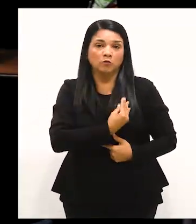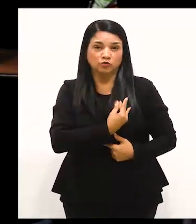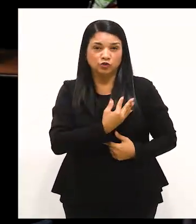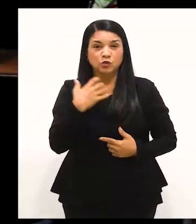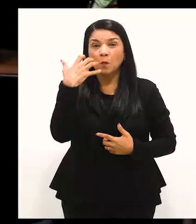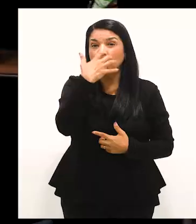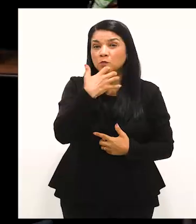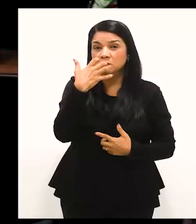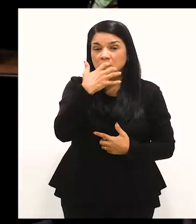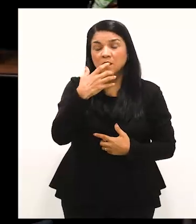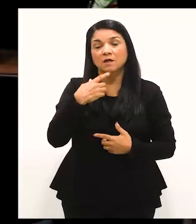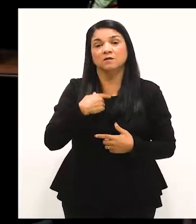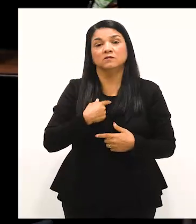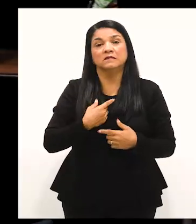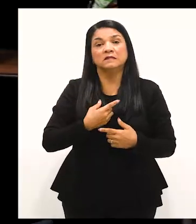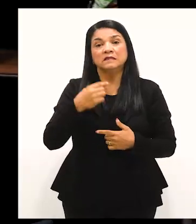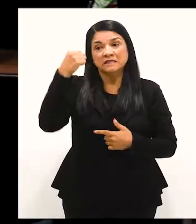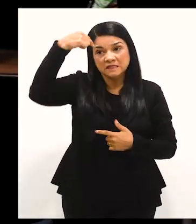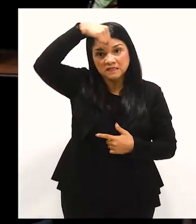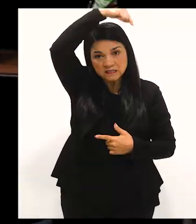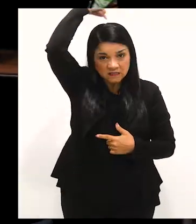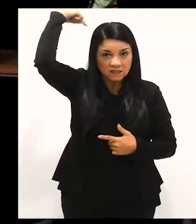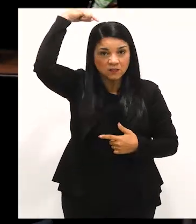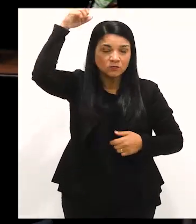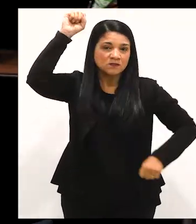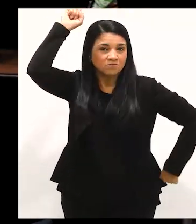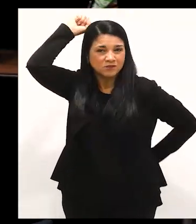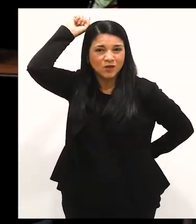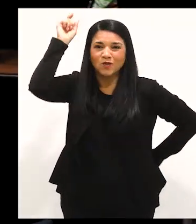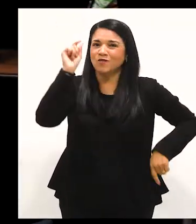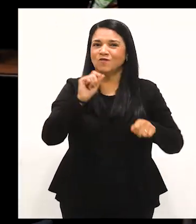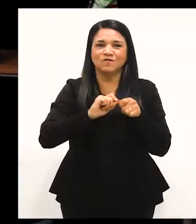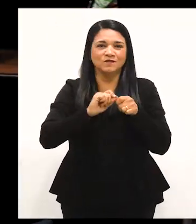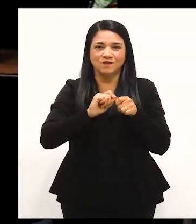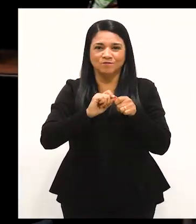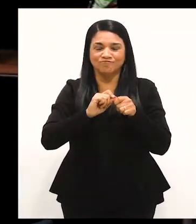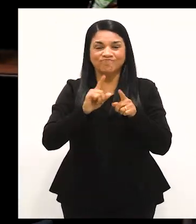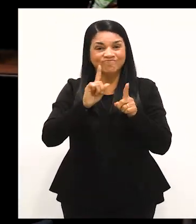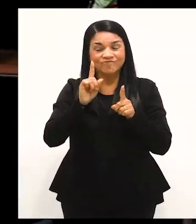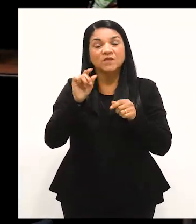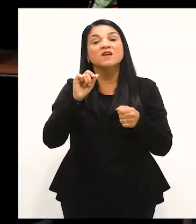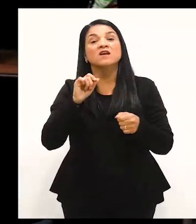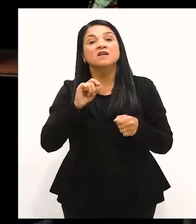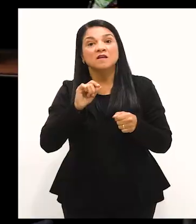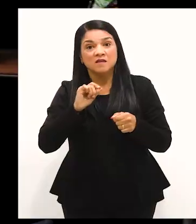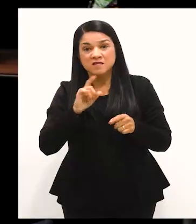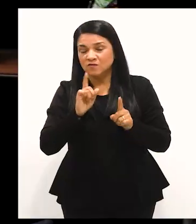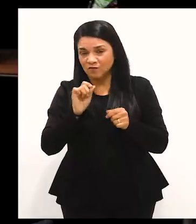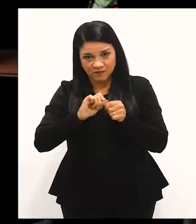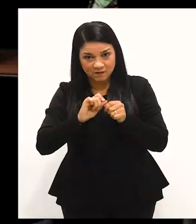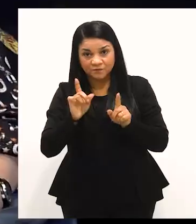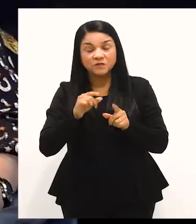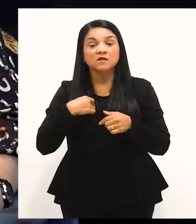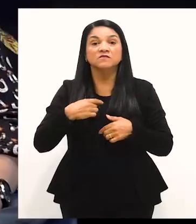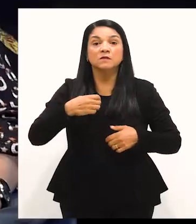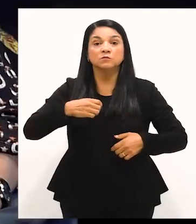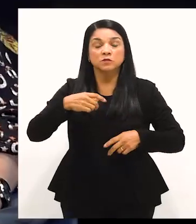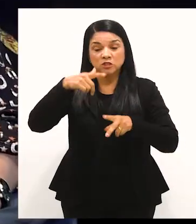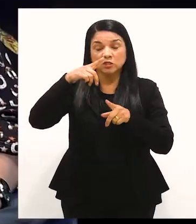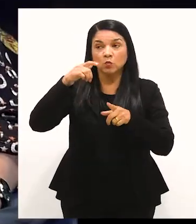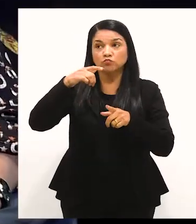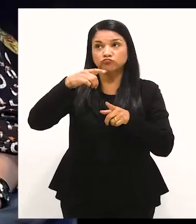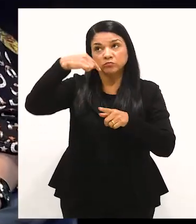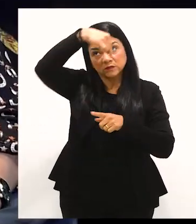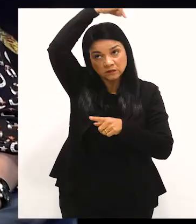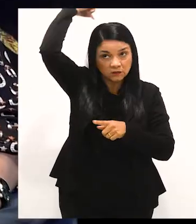o musical, que foi muito legal. São Sebastião. São Sebastião nós não fizemos. Nós fazemos São Jorge. São Jorge. São Jorge. Jorge